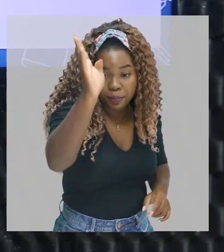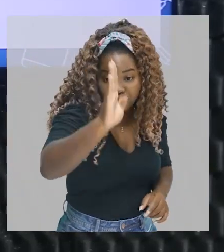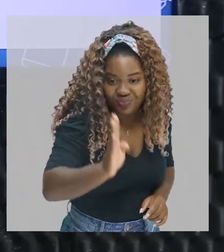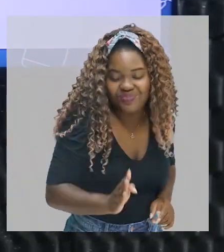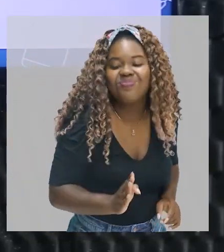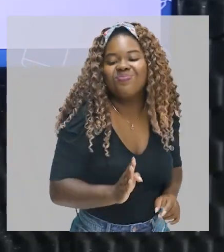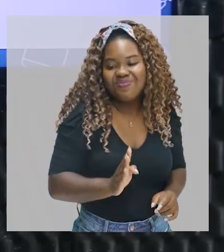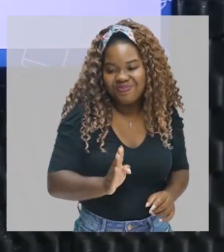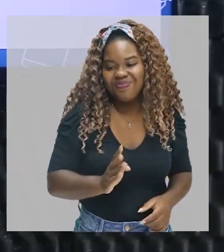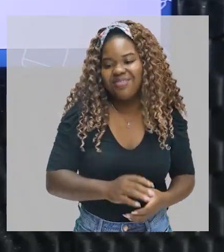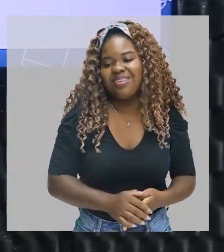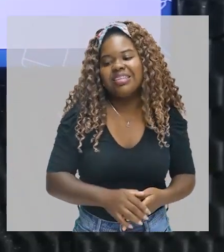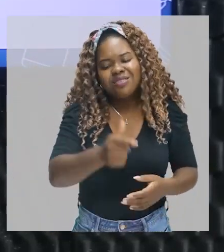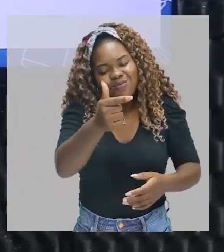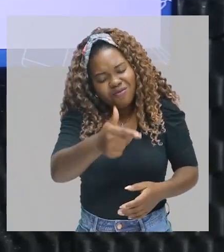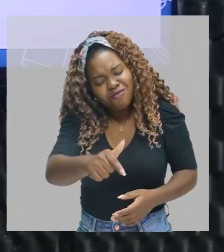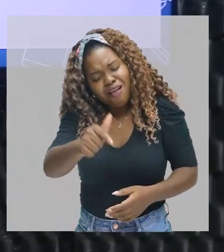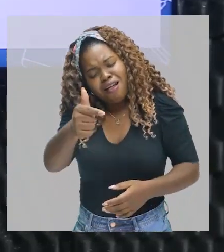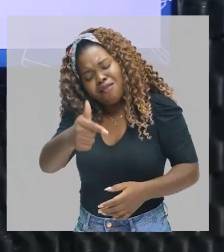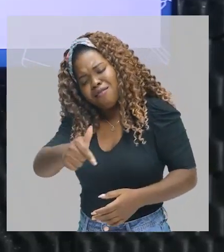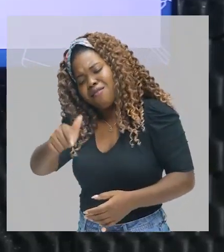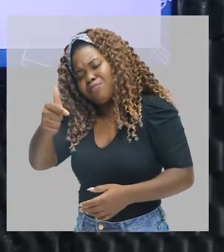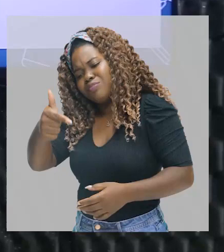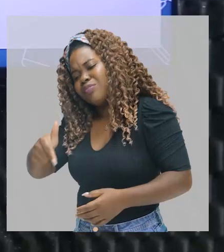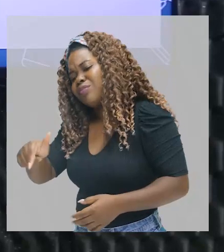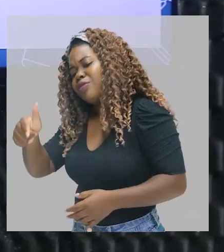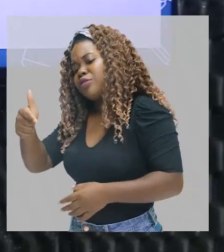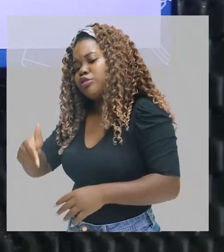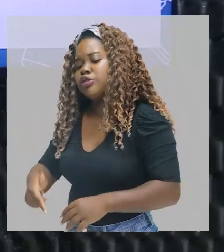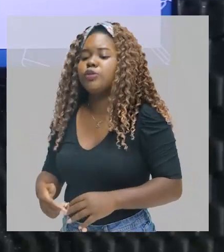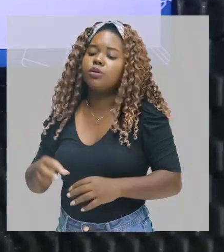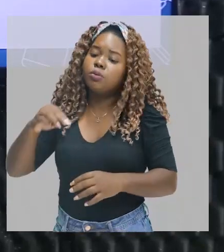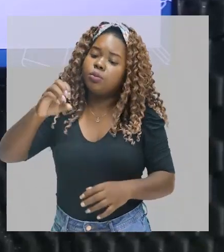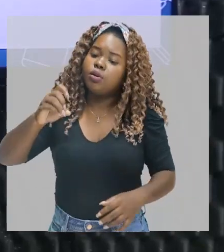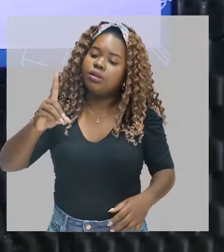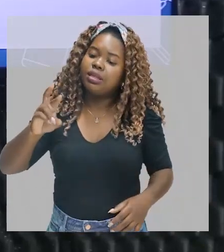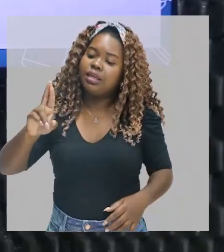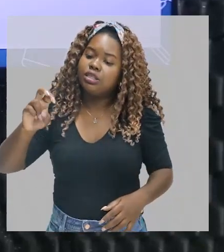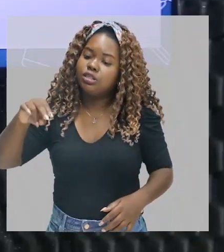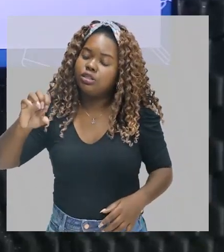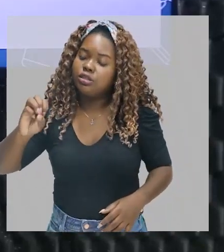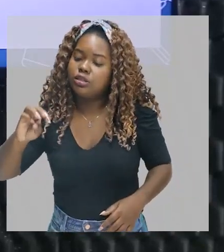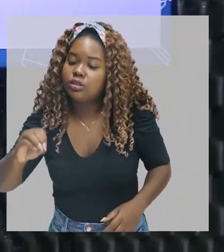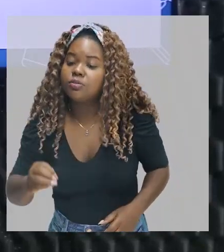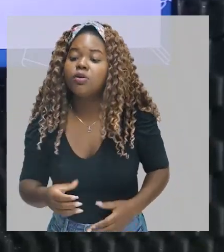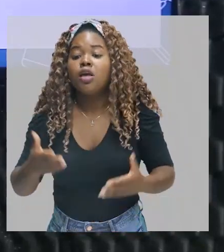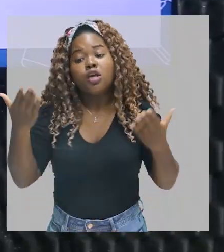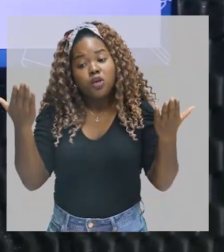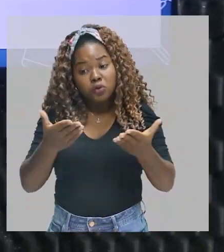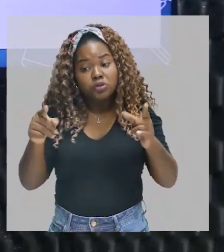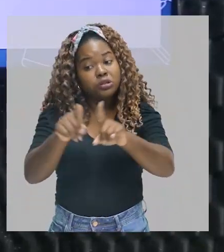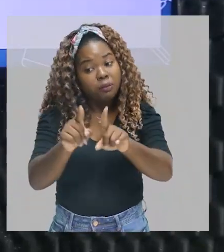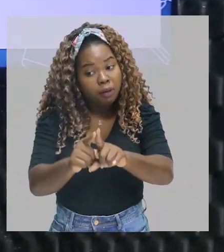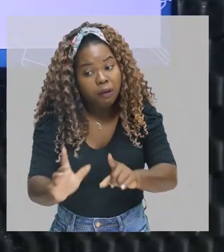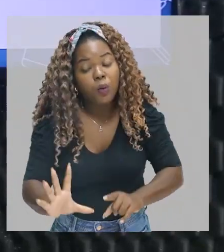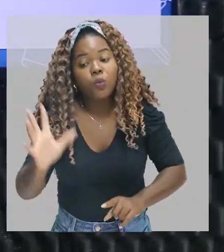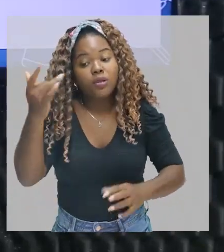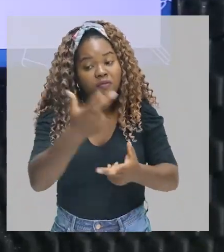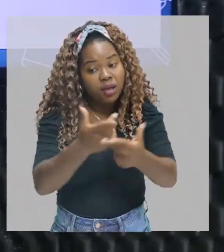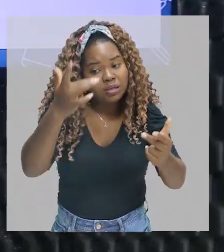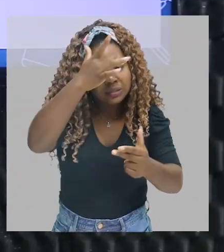é algo que vai se repetir lá no modernismo e nós vimos e vemos nos dias de hoje muitas